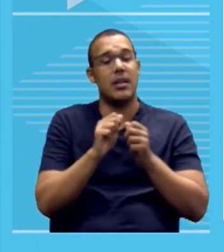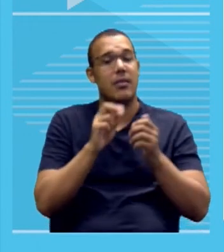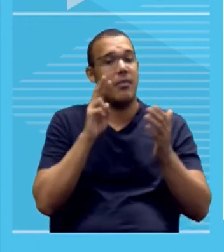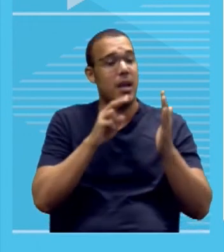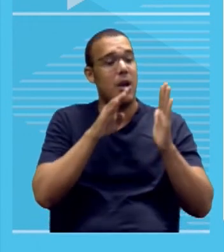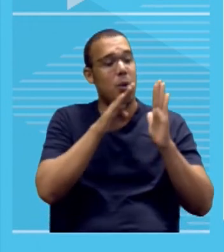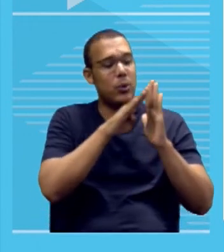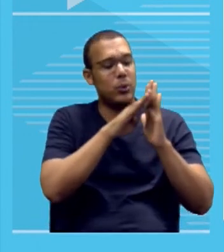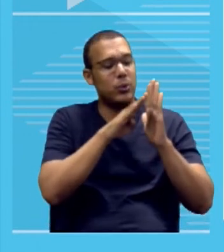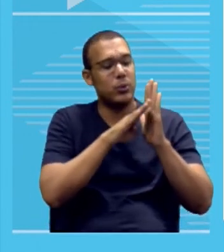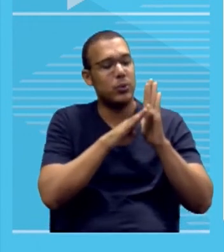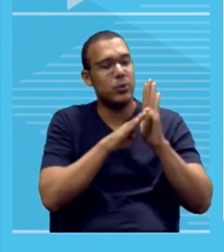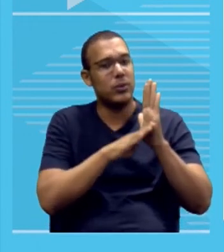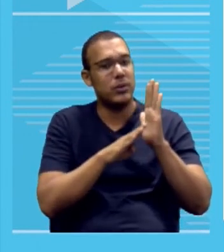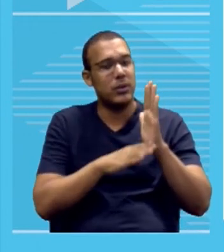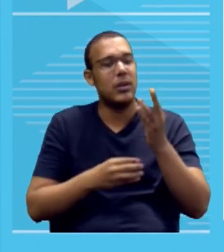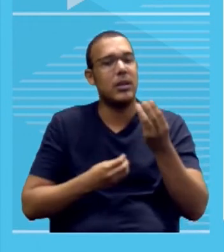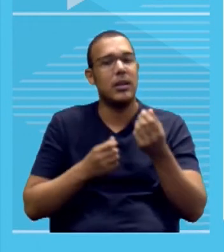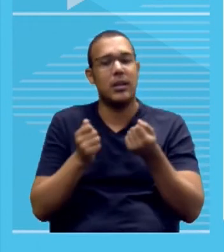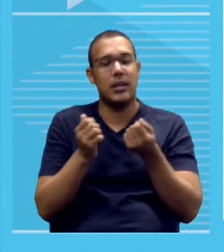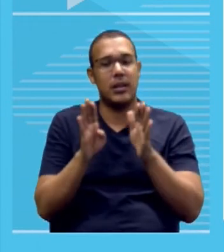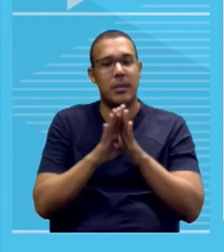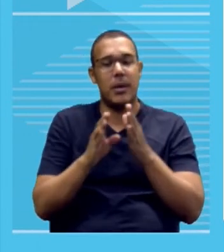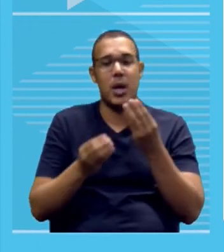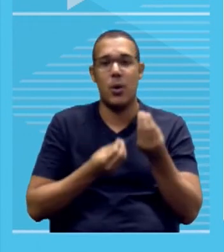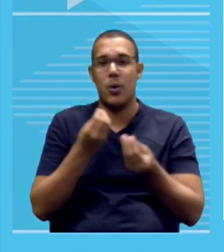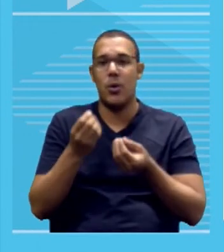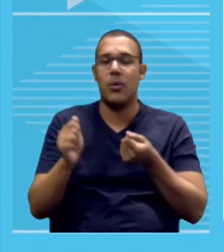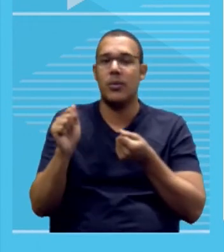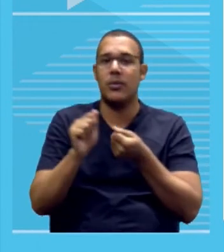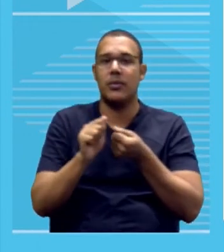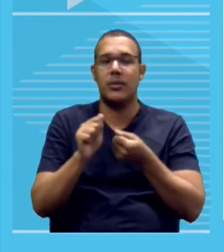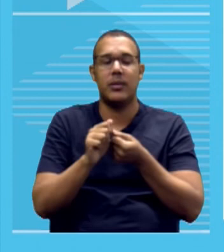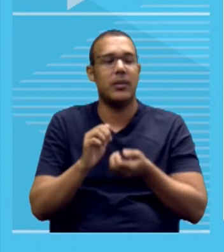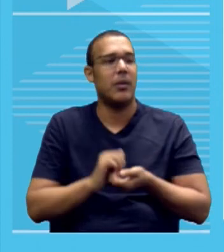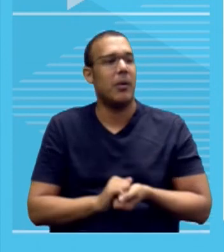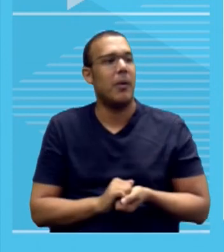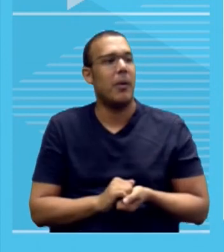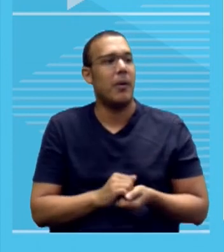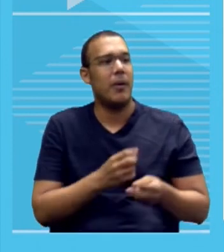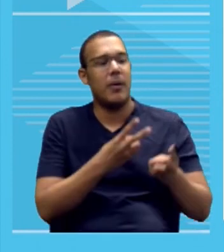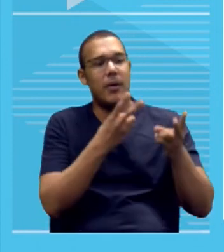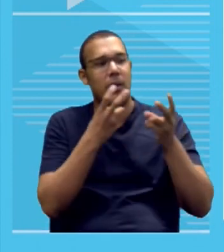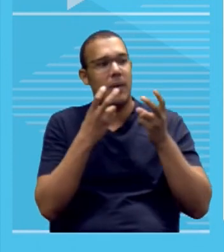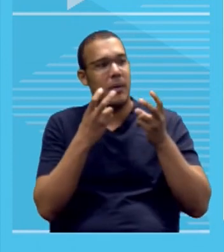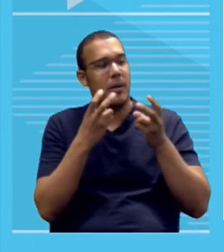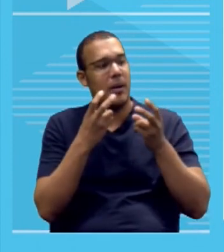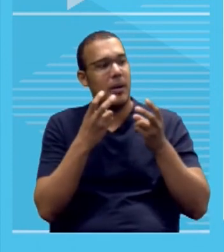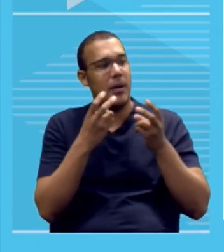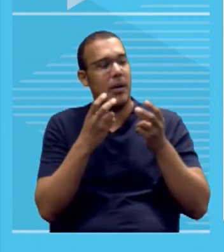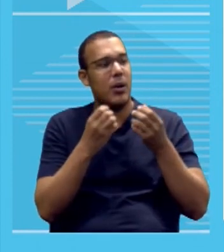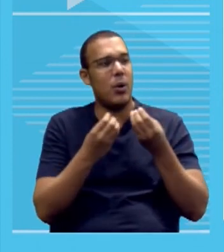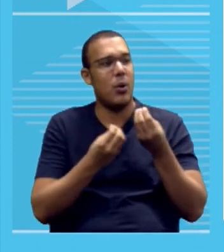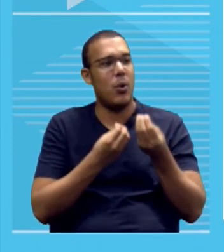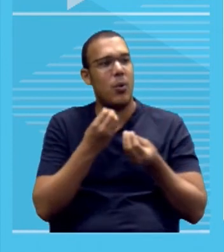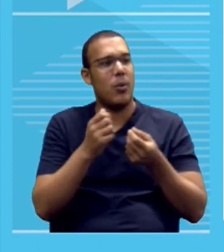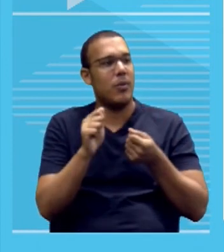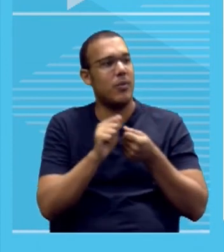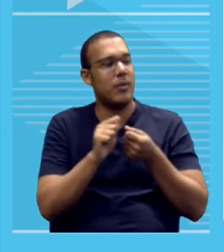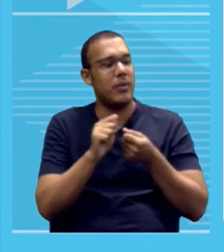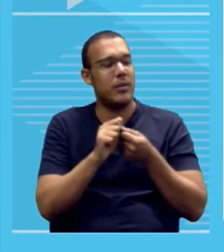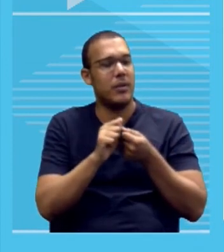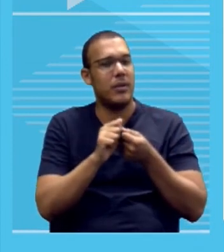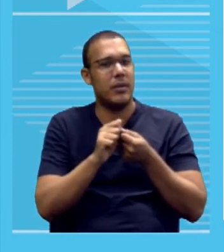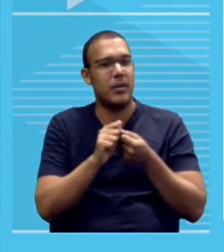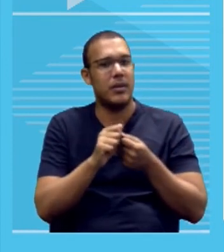e do método observa que aqui no método aqui no modo de preparo a gente